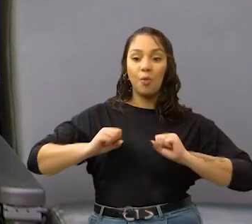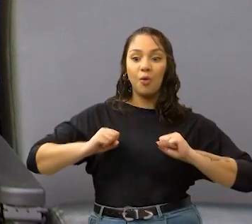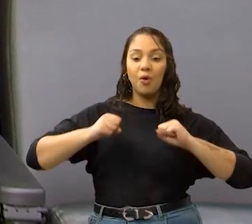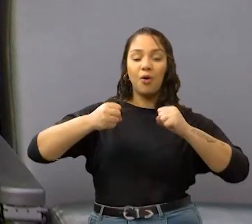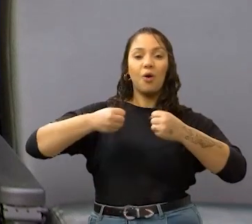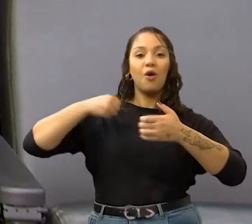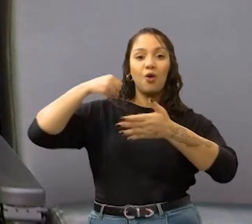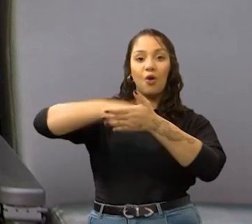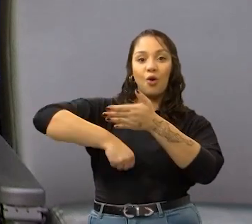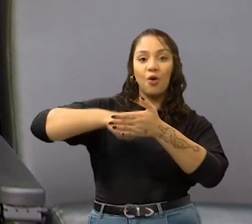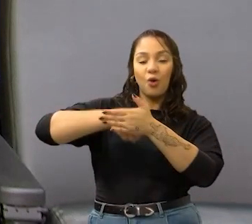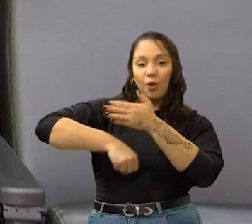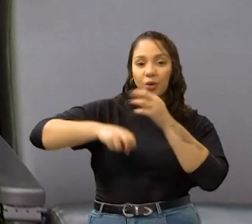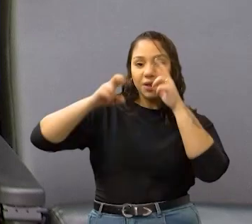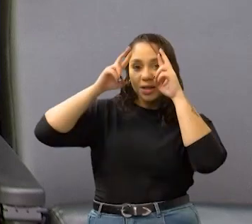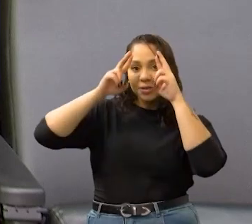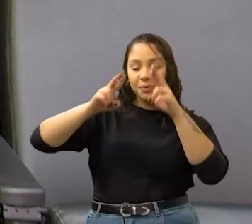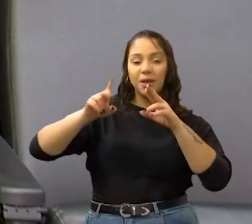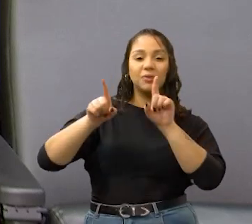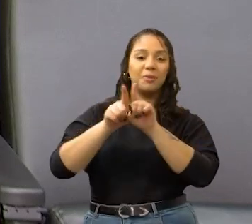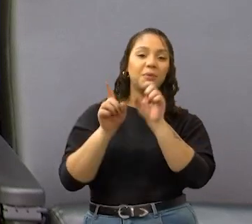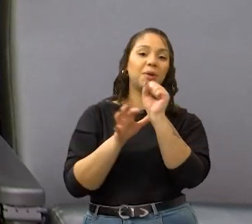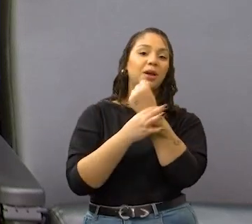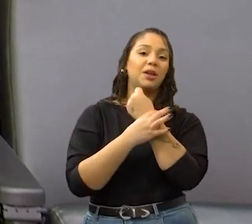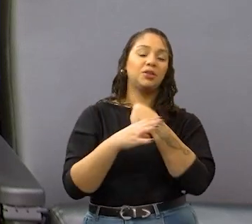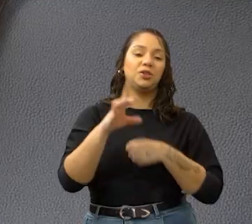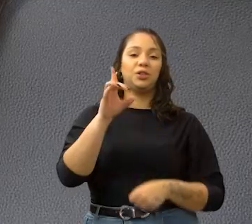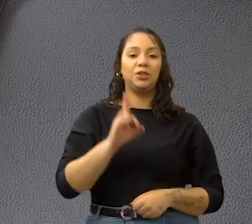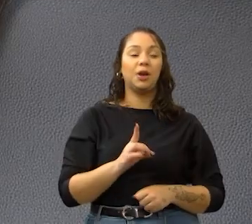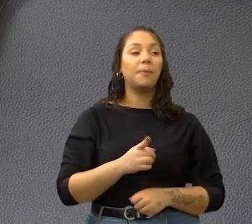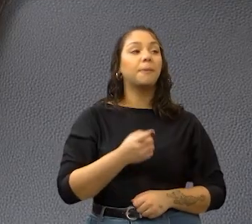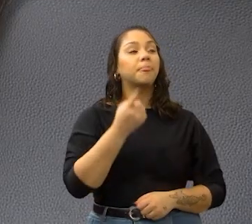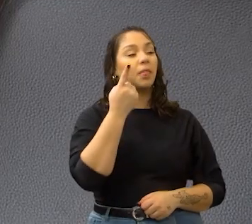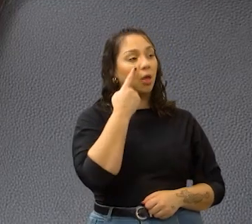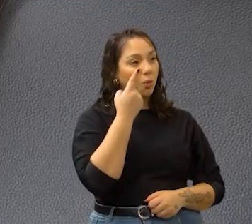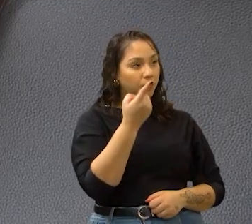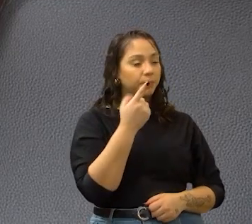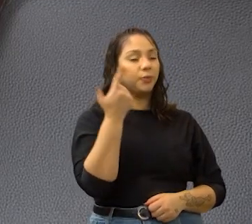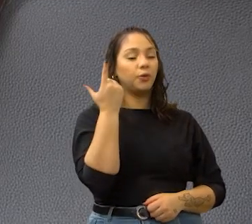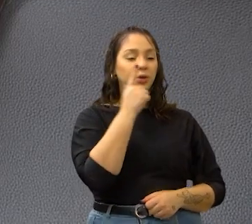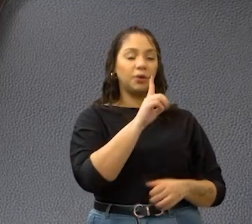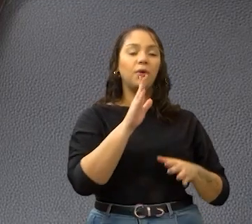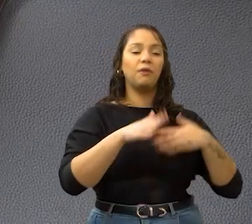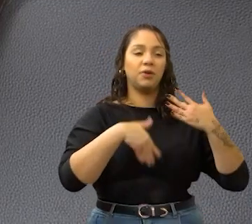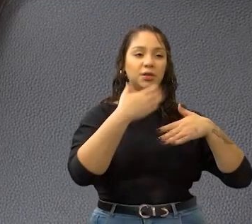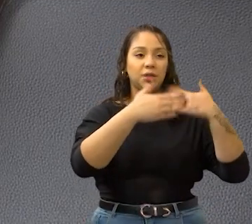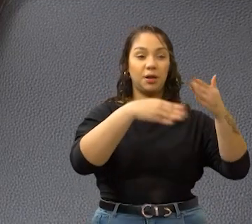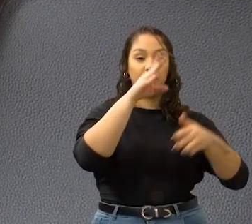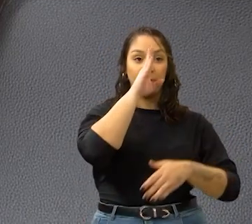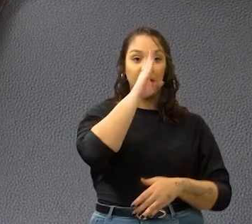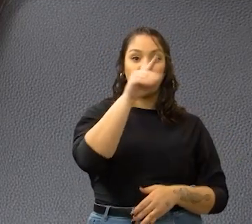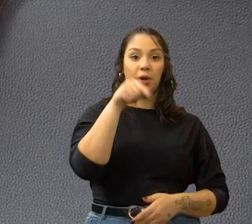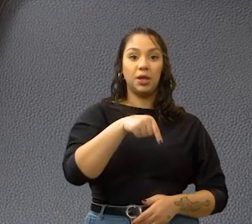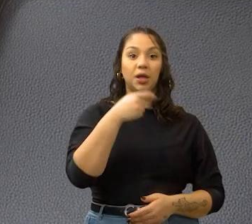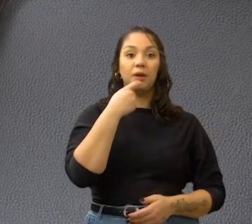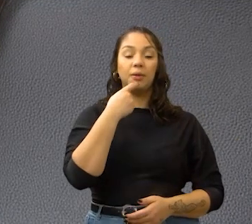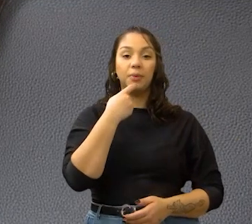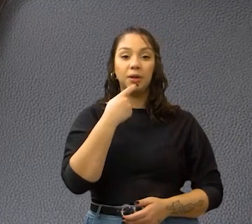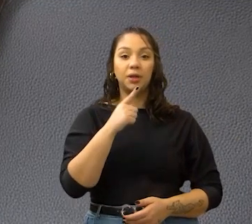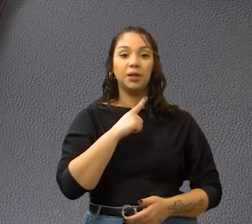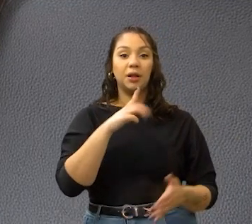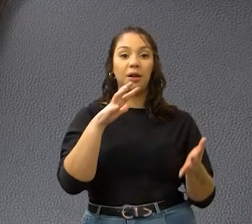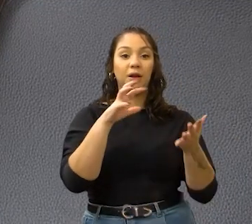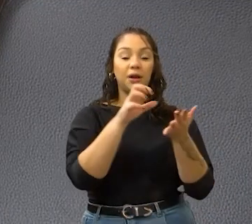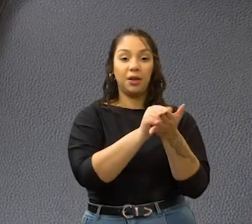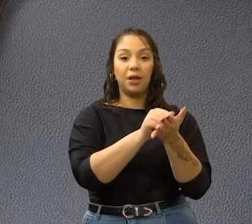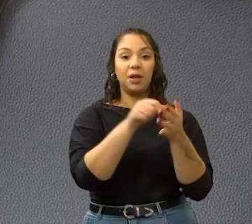luta por respeito e por garantia de direitos? Olha, eu acho que a gente conseguiu avançar bastante, né? Principalmente quando a gente fala de Campinas, a